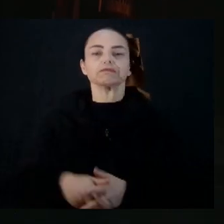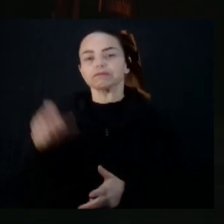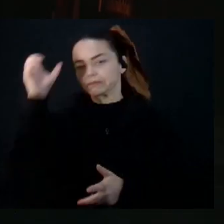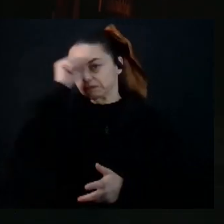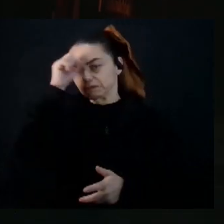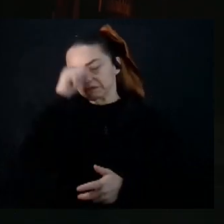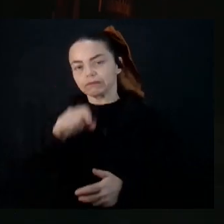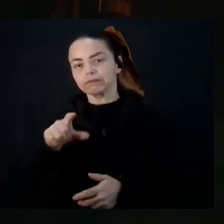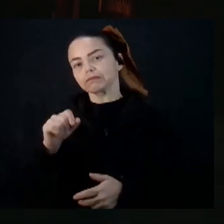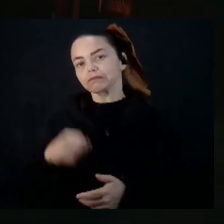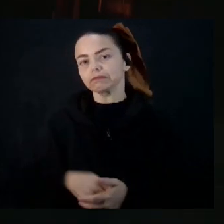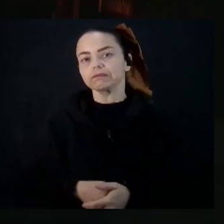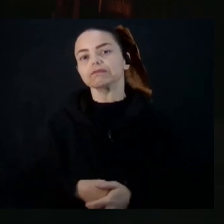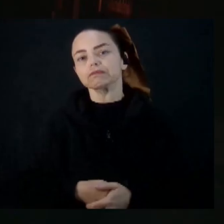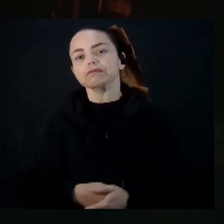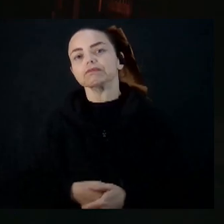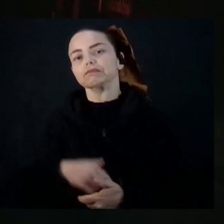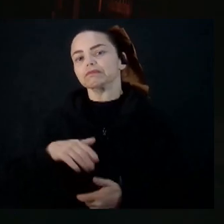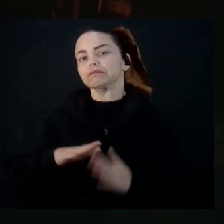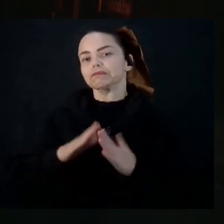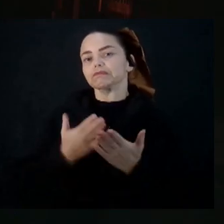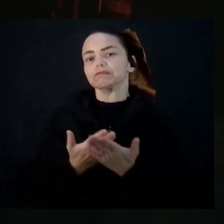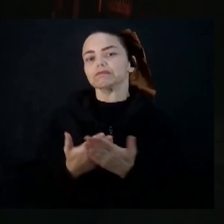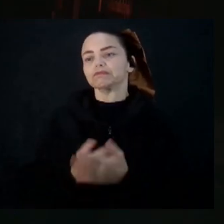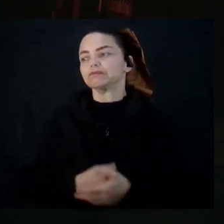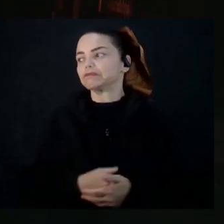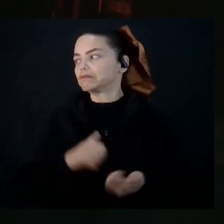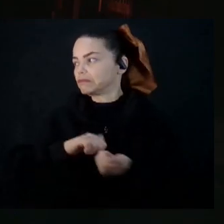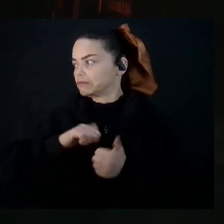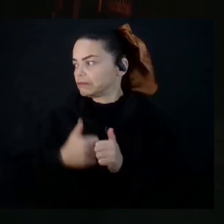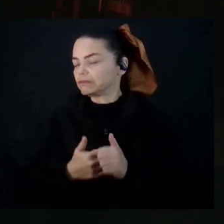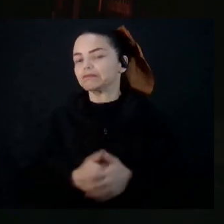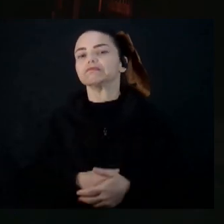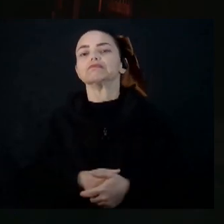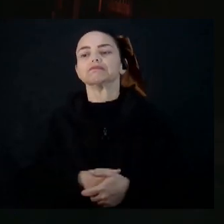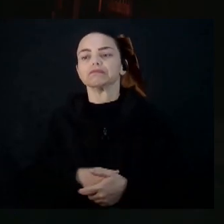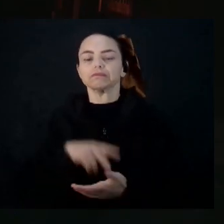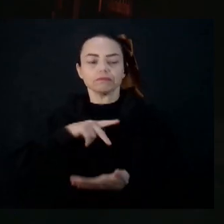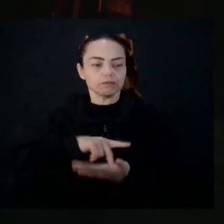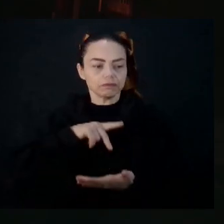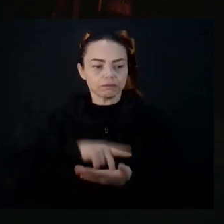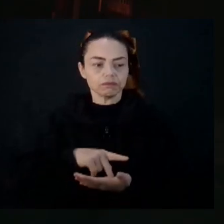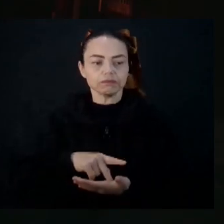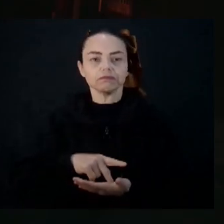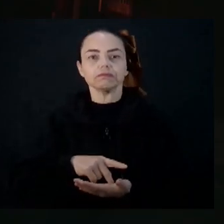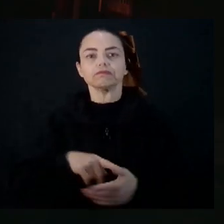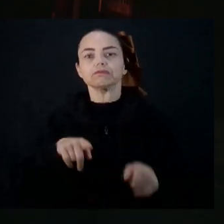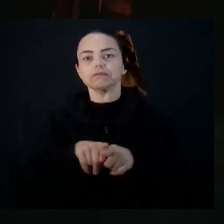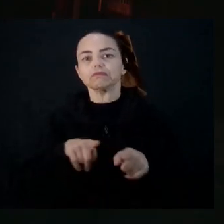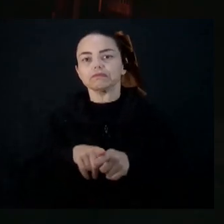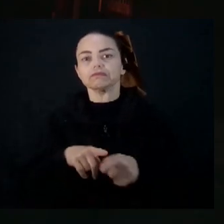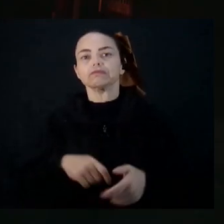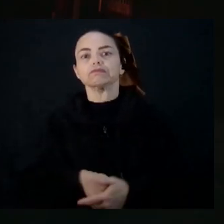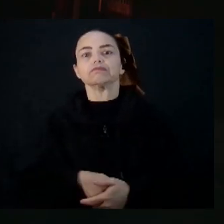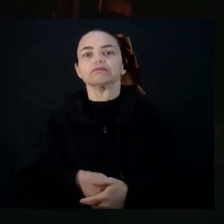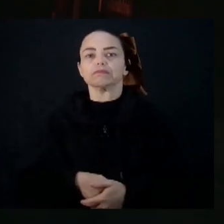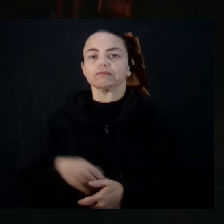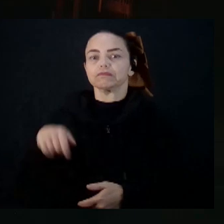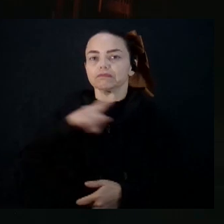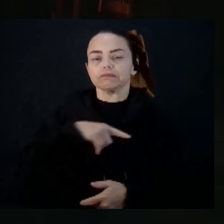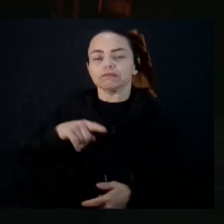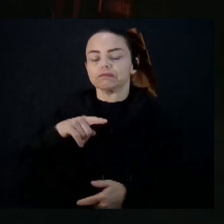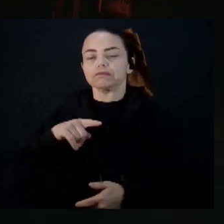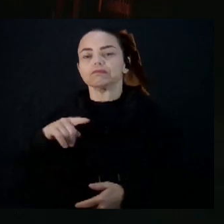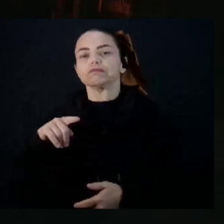escolher a escola que mais se adapta na nossa realidade e também na realidade da nossa criança,